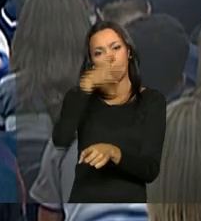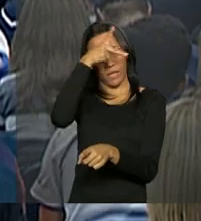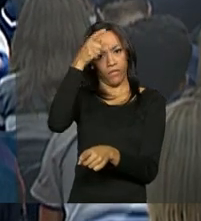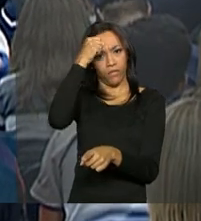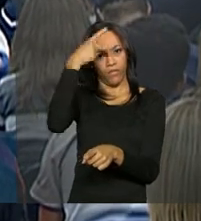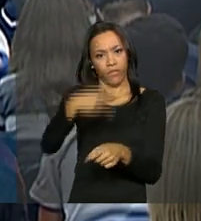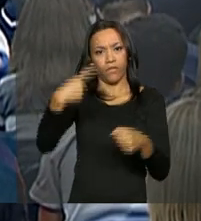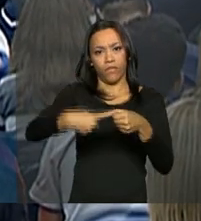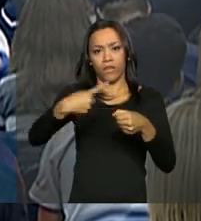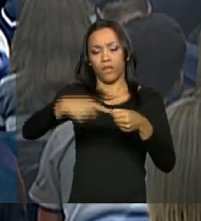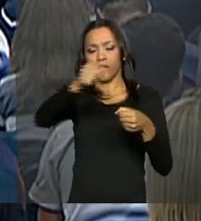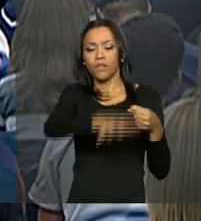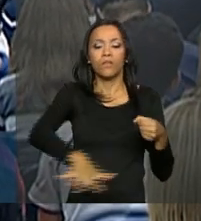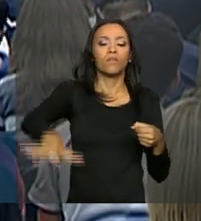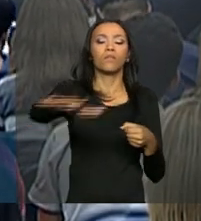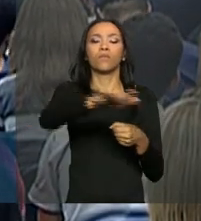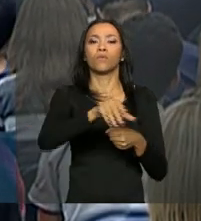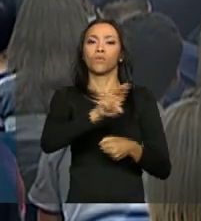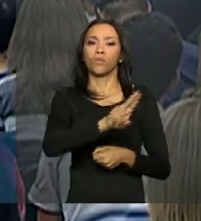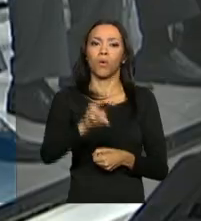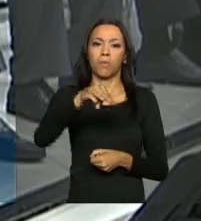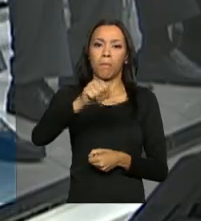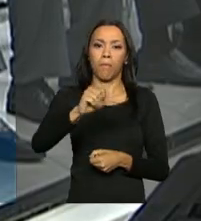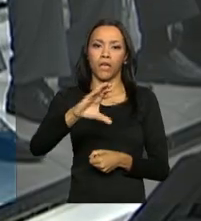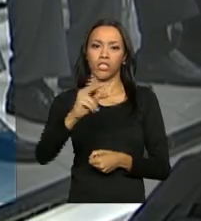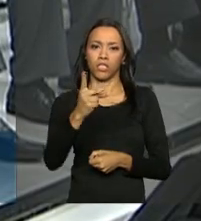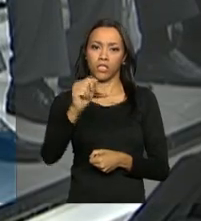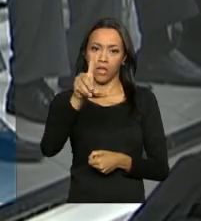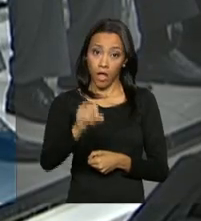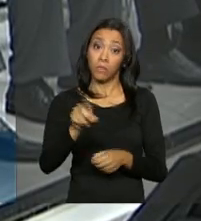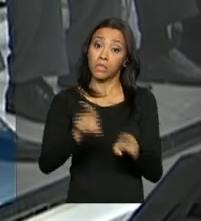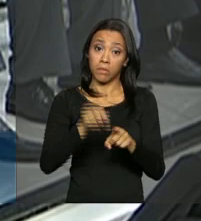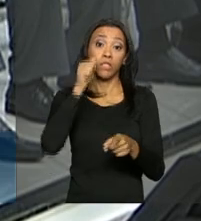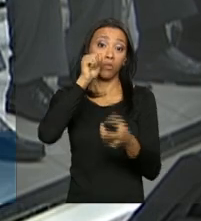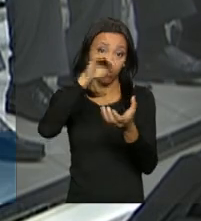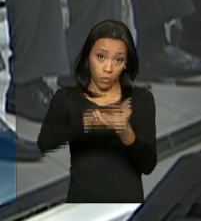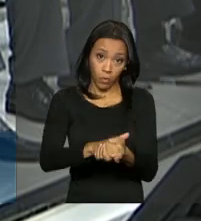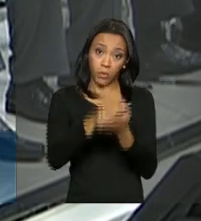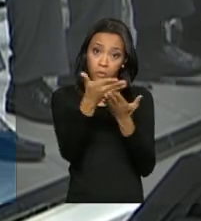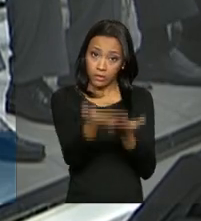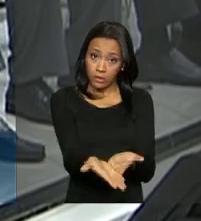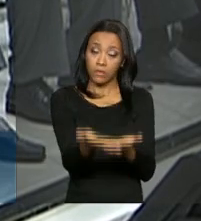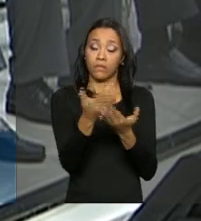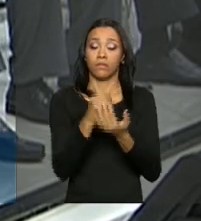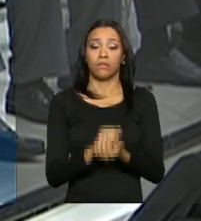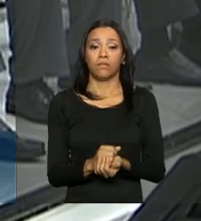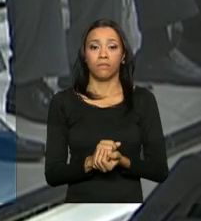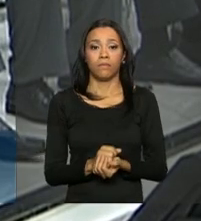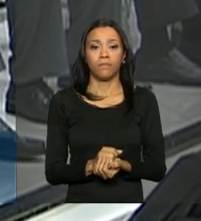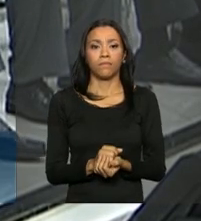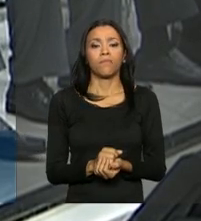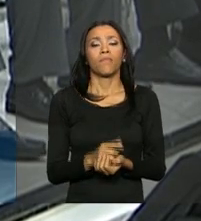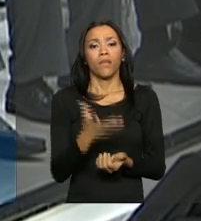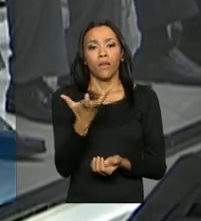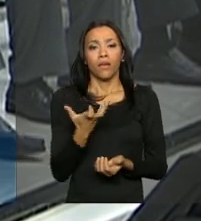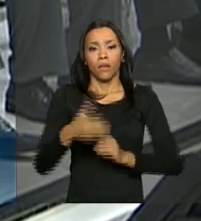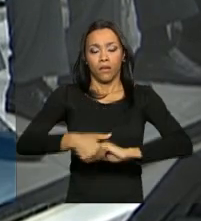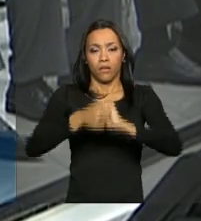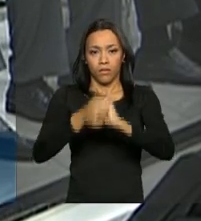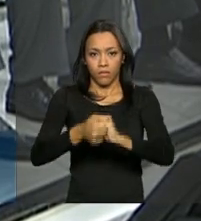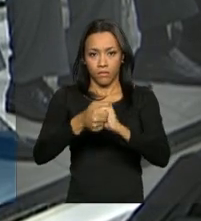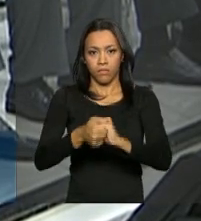de Uberlândia, e a senhora primeira-dama Rosângela Paniago Machado. Queria